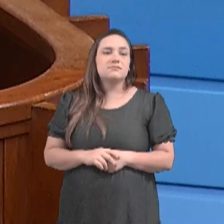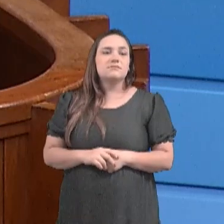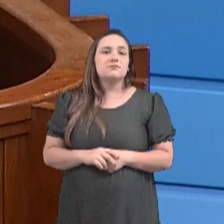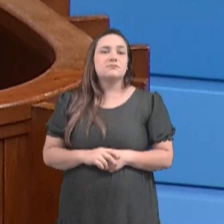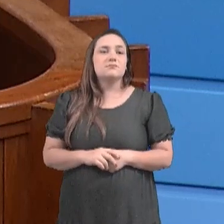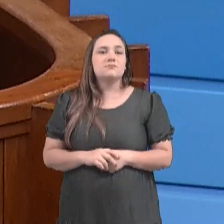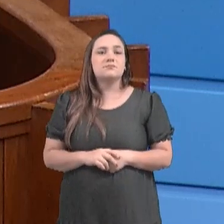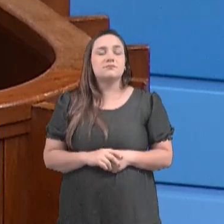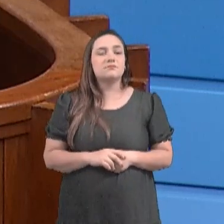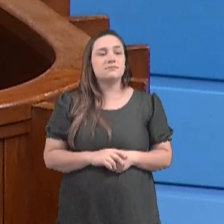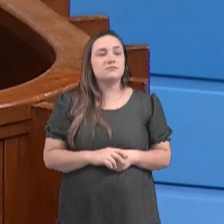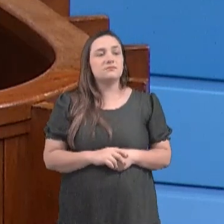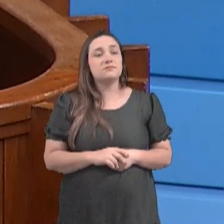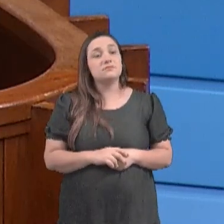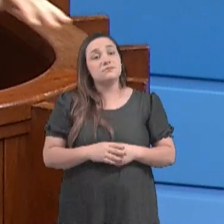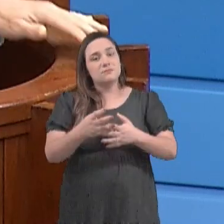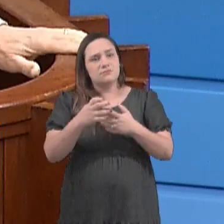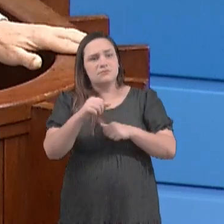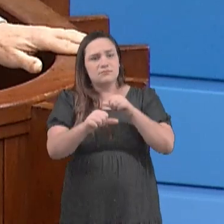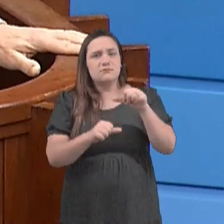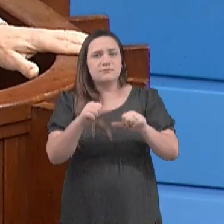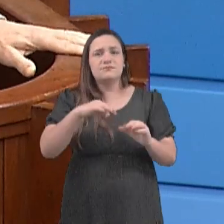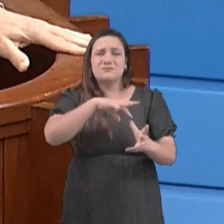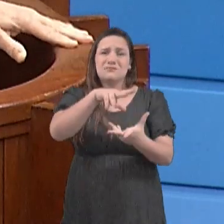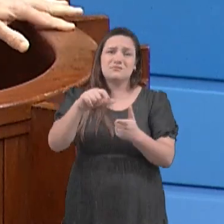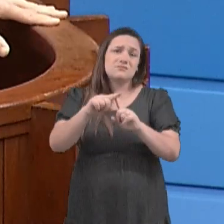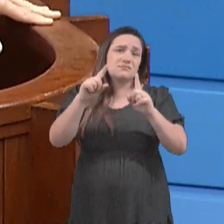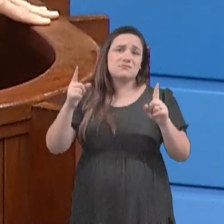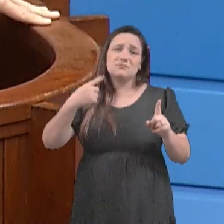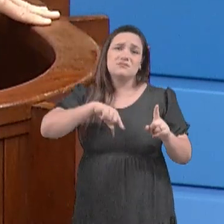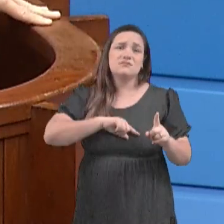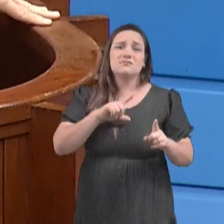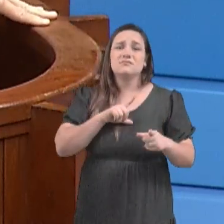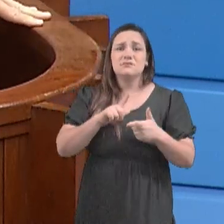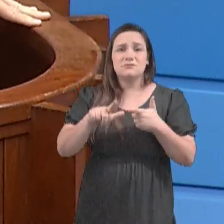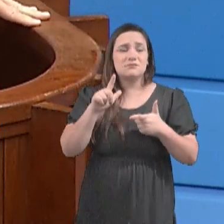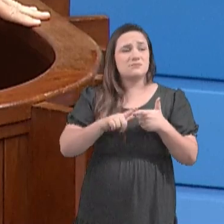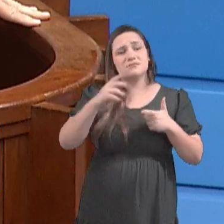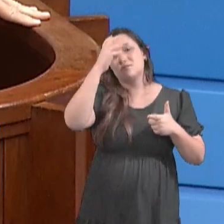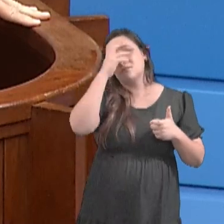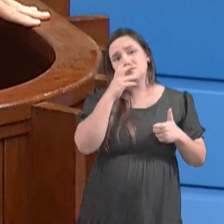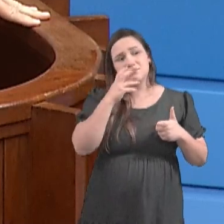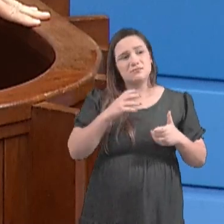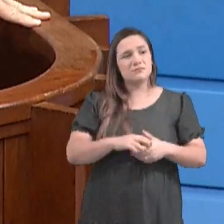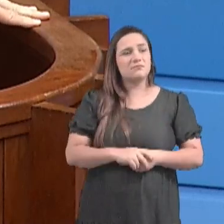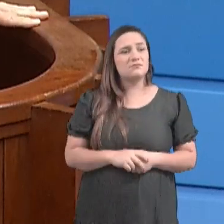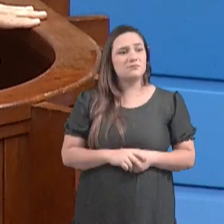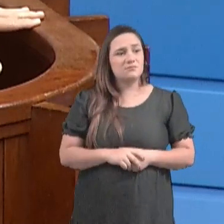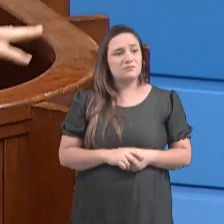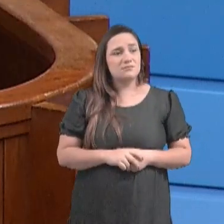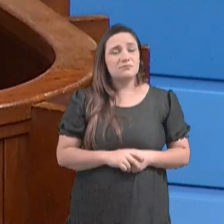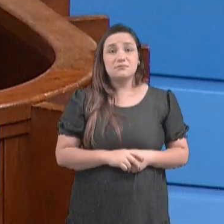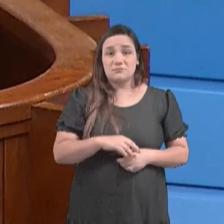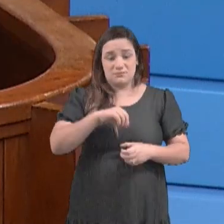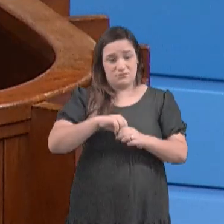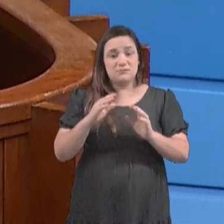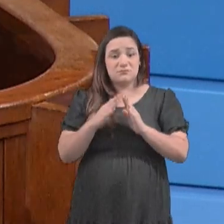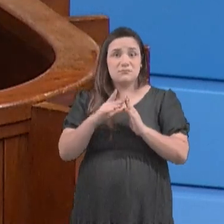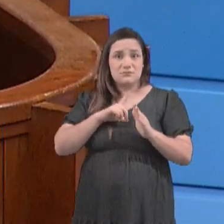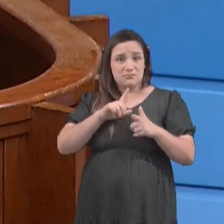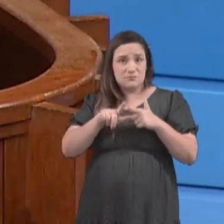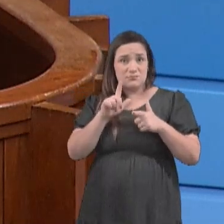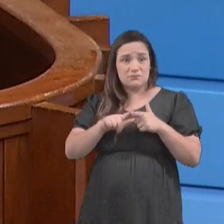mundo, mas nós estamos tendo problemas sérios na nossa própria casa,